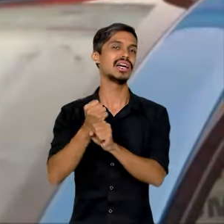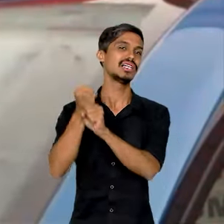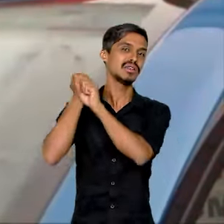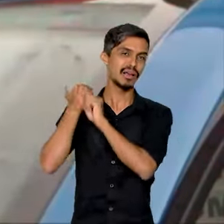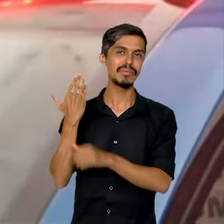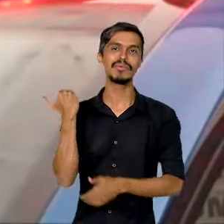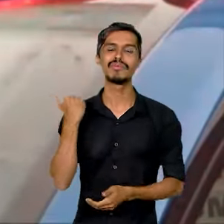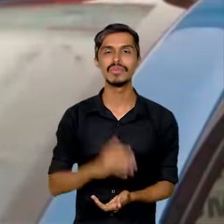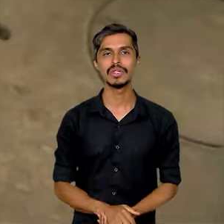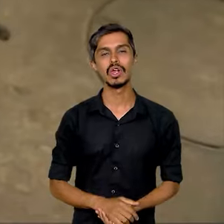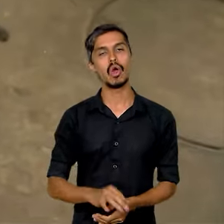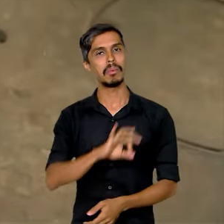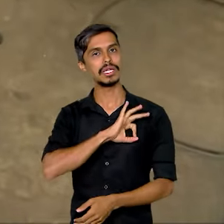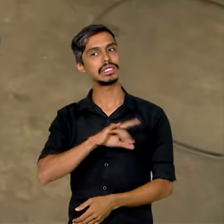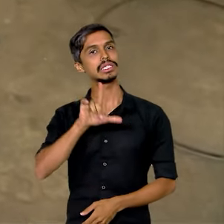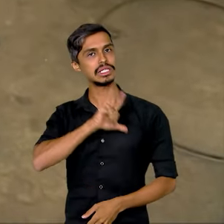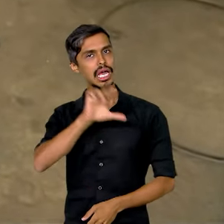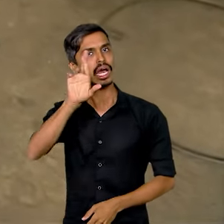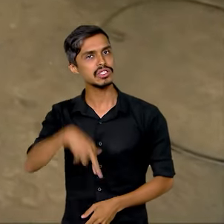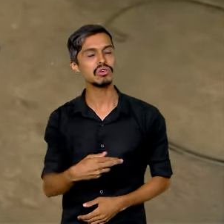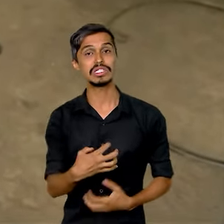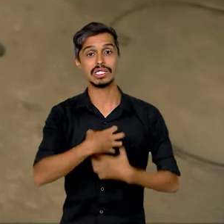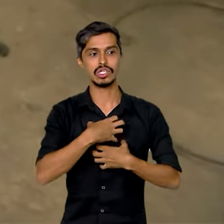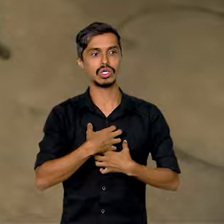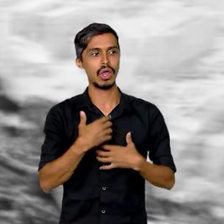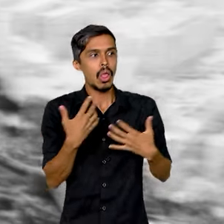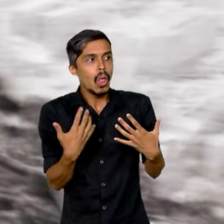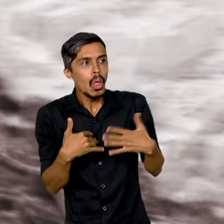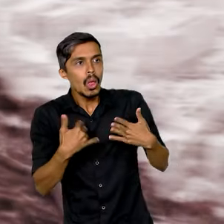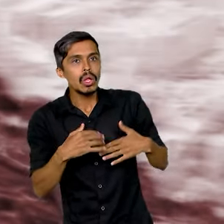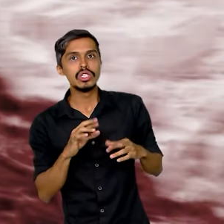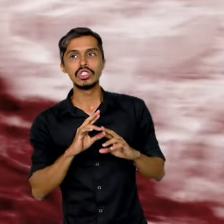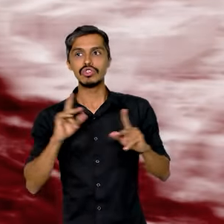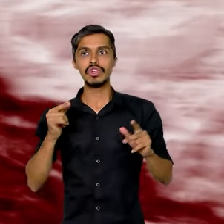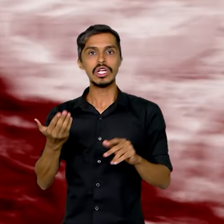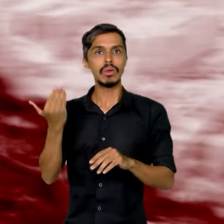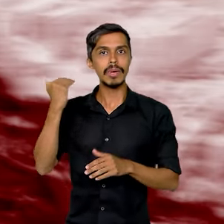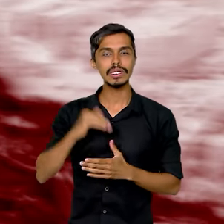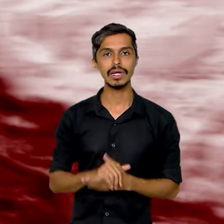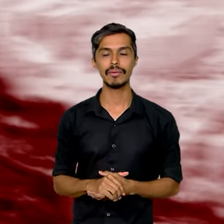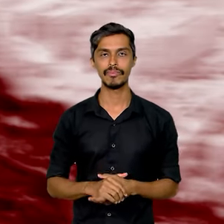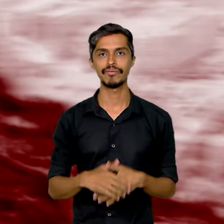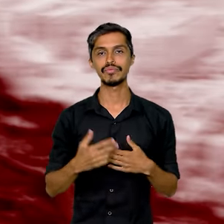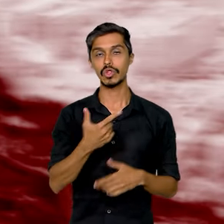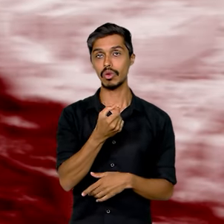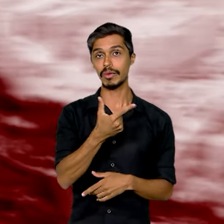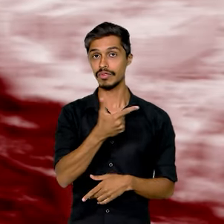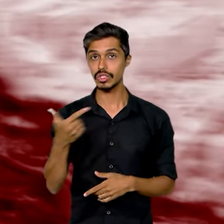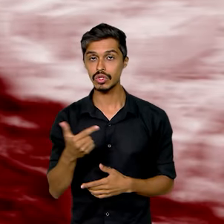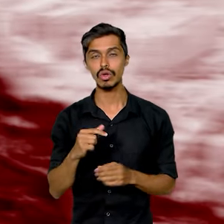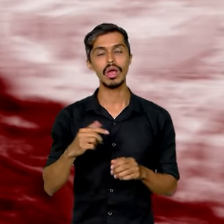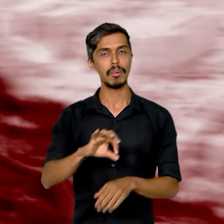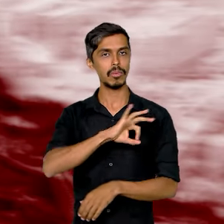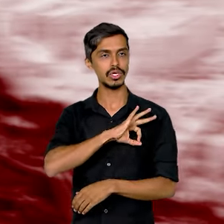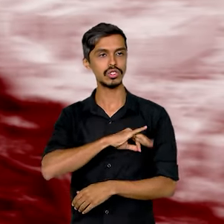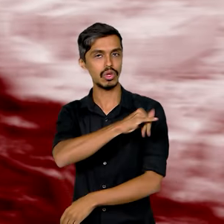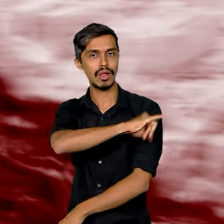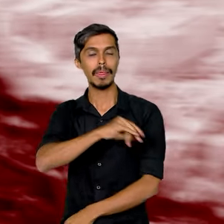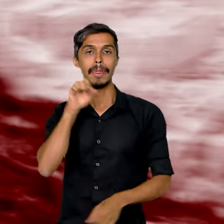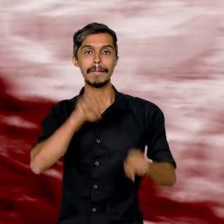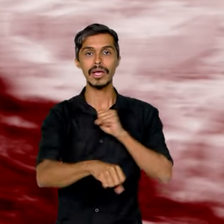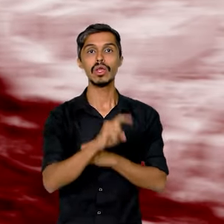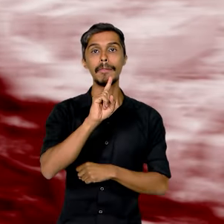tem razão de se sentir mais vulnerável do que no passado. Em 2022, a Polícia do Rio matou